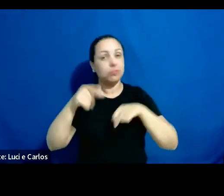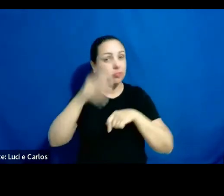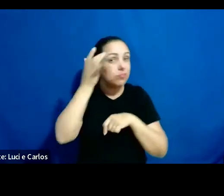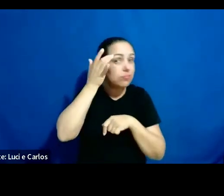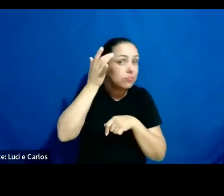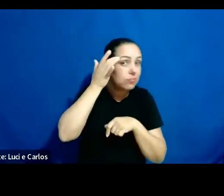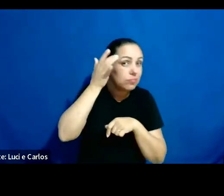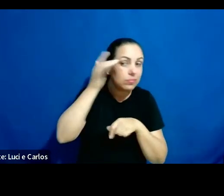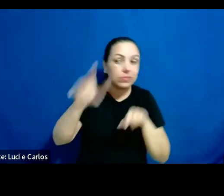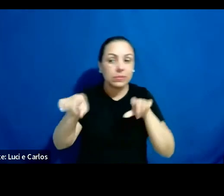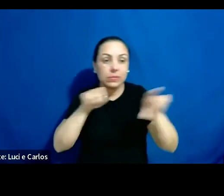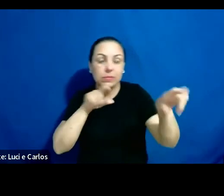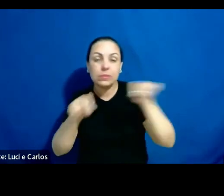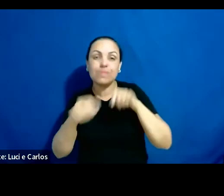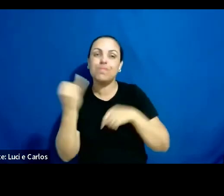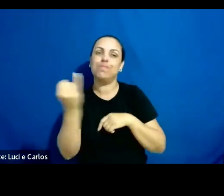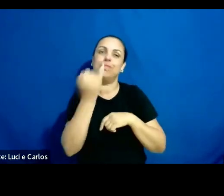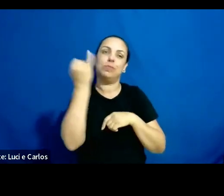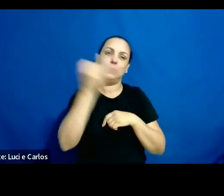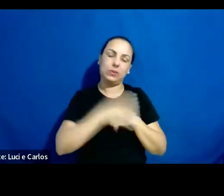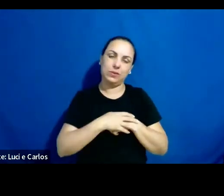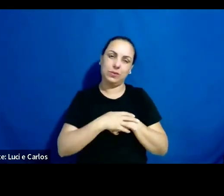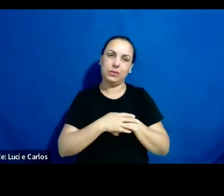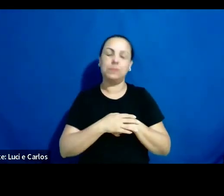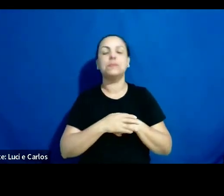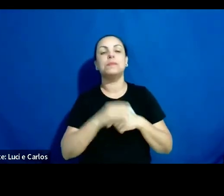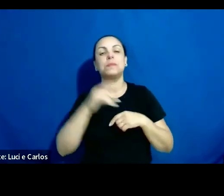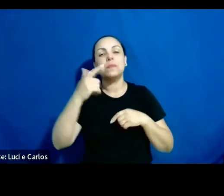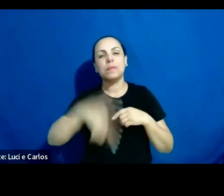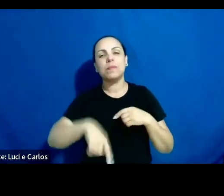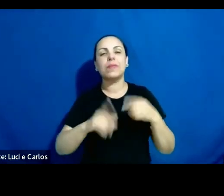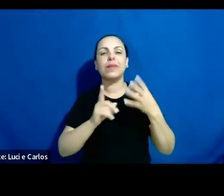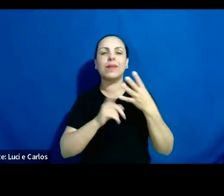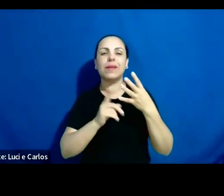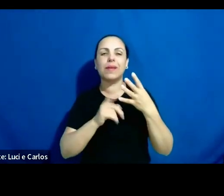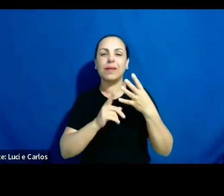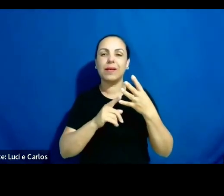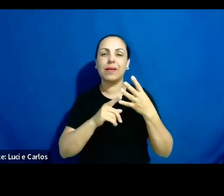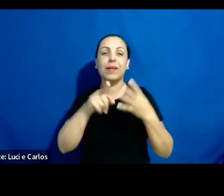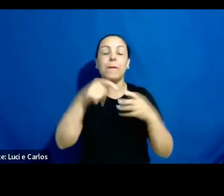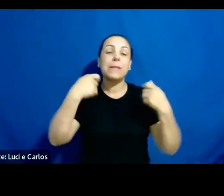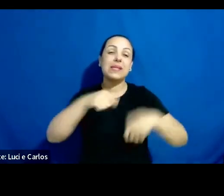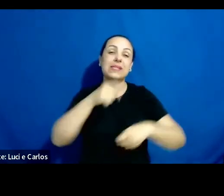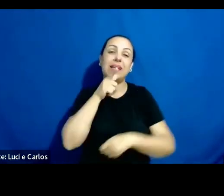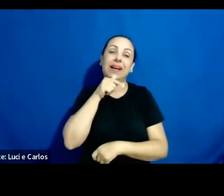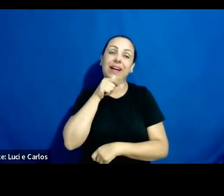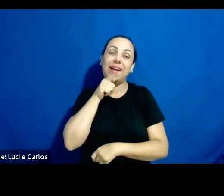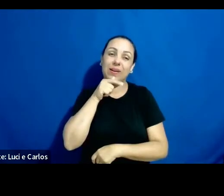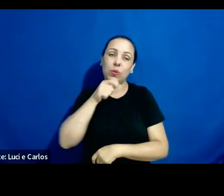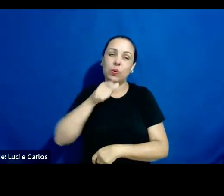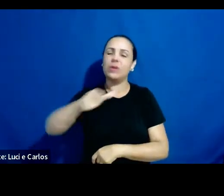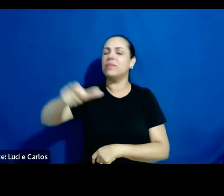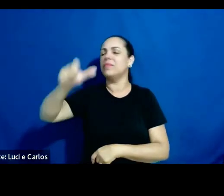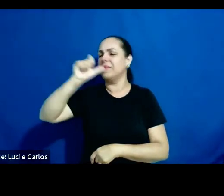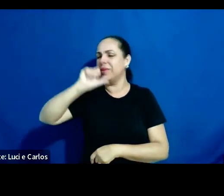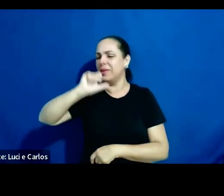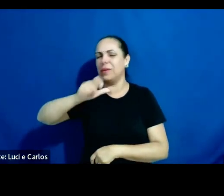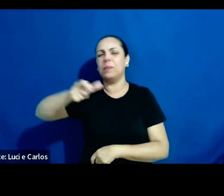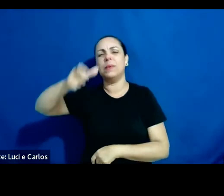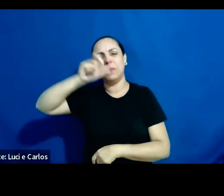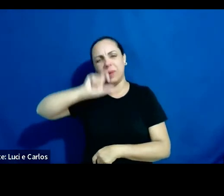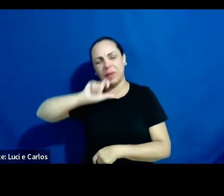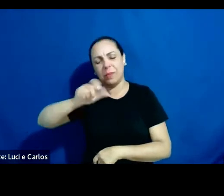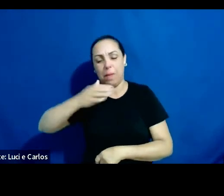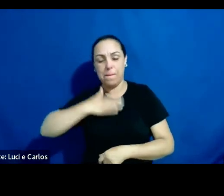ponto, mantenha o seu organismo com um nível hidrolítico adequado e compatível